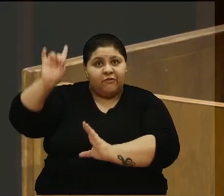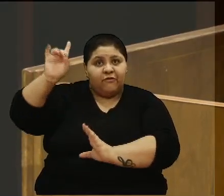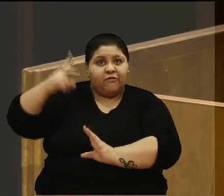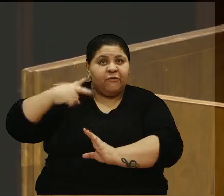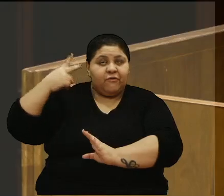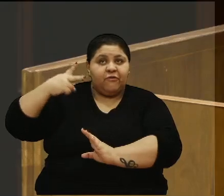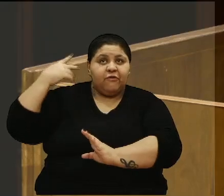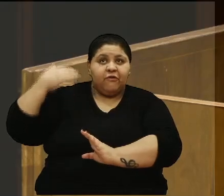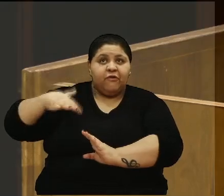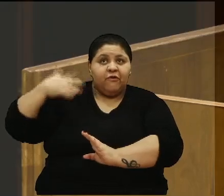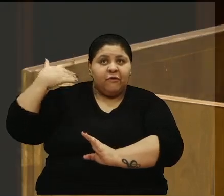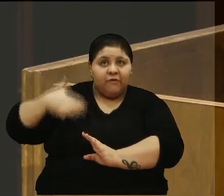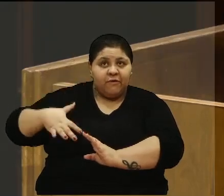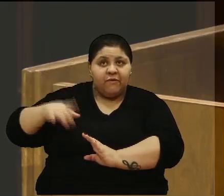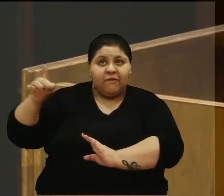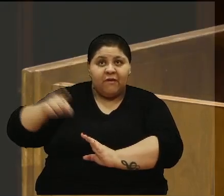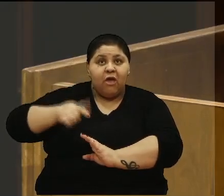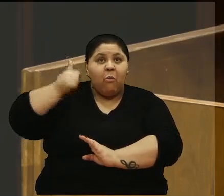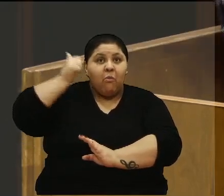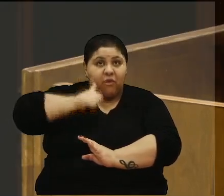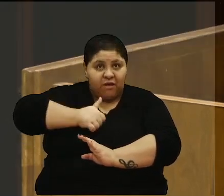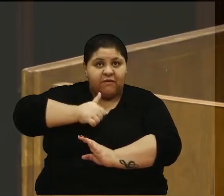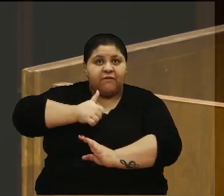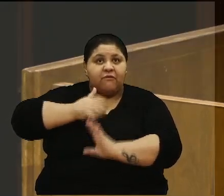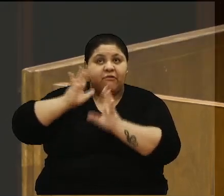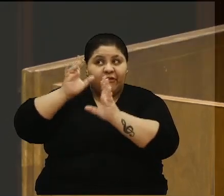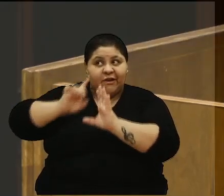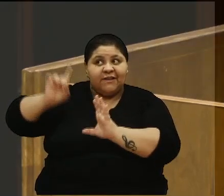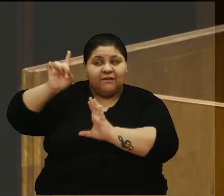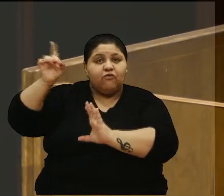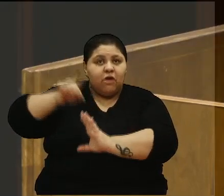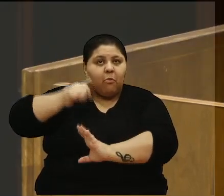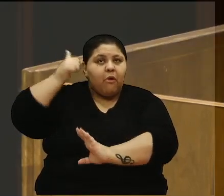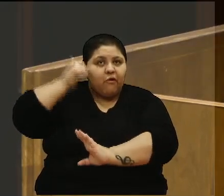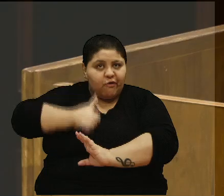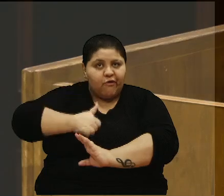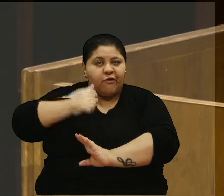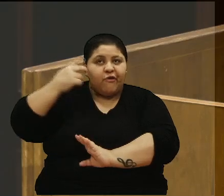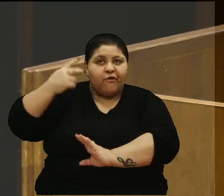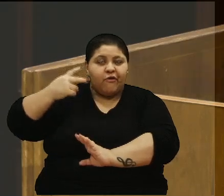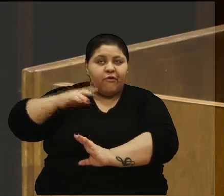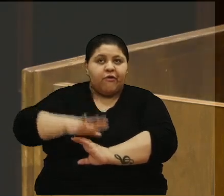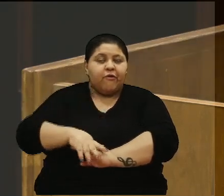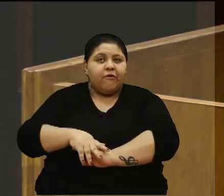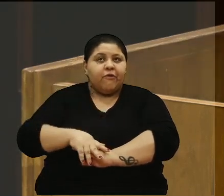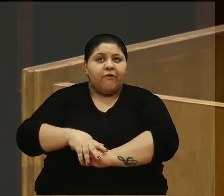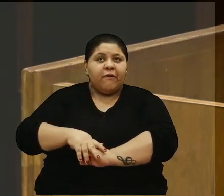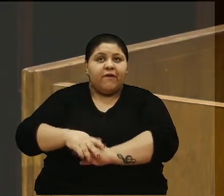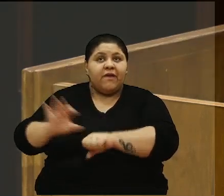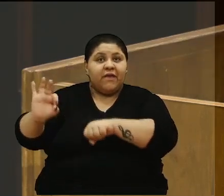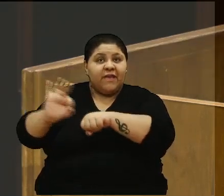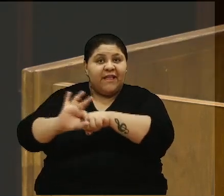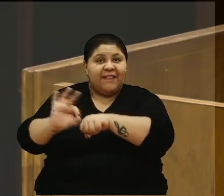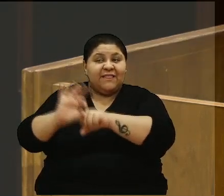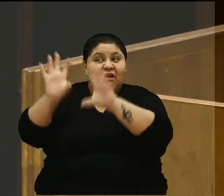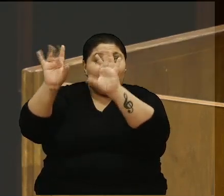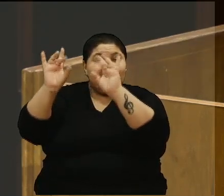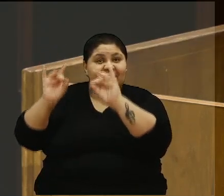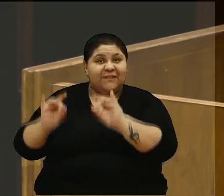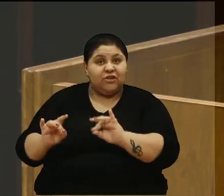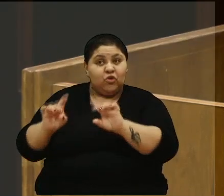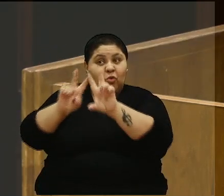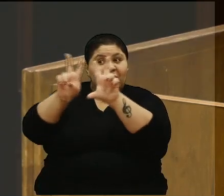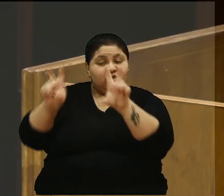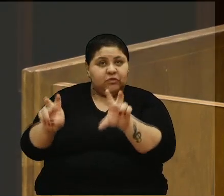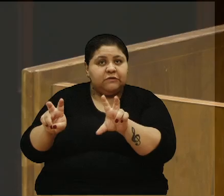vereadora Andressa é uma mulher, graças a Deus é uma mulher. A advogada especialista no